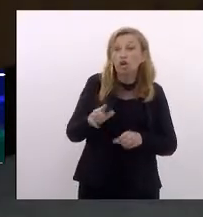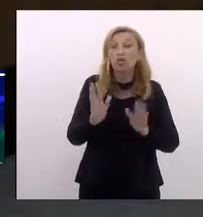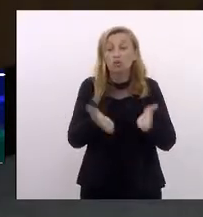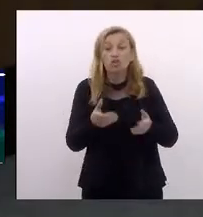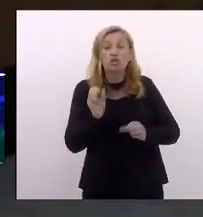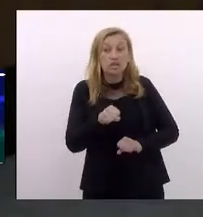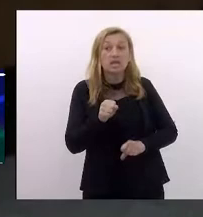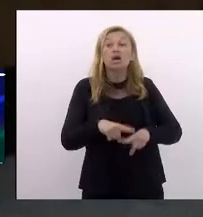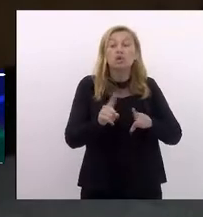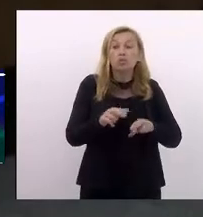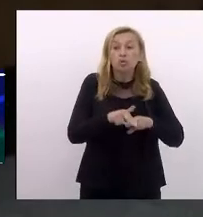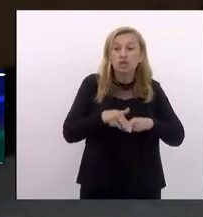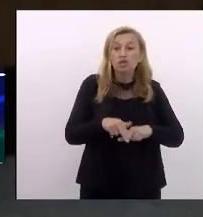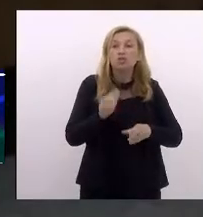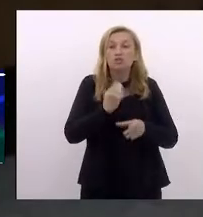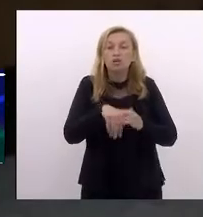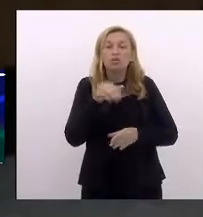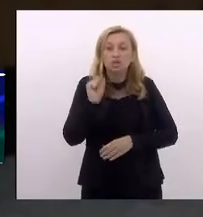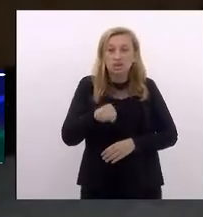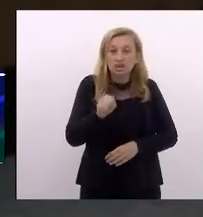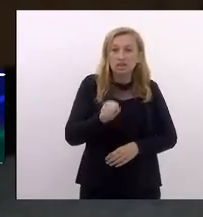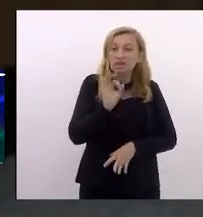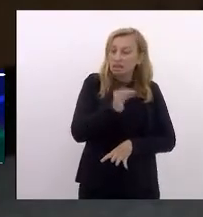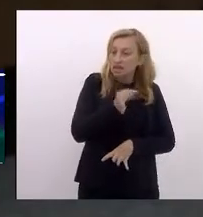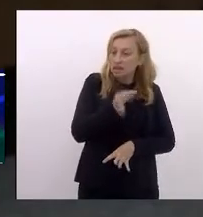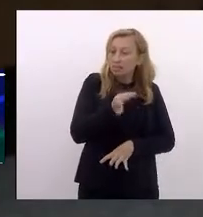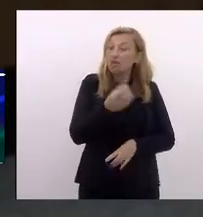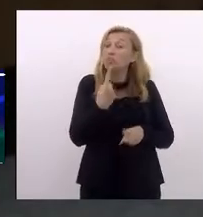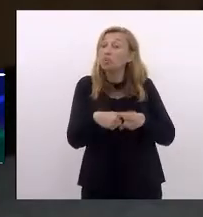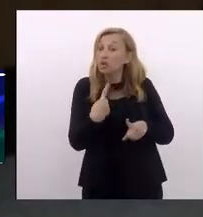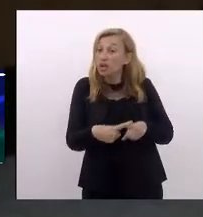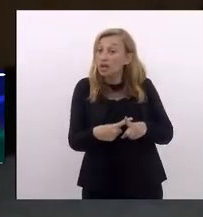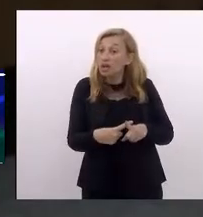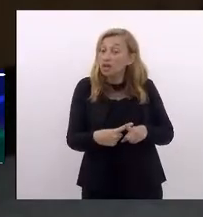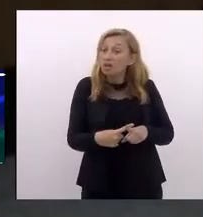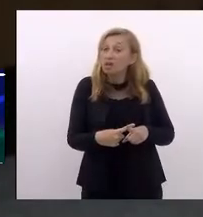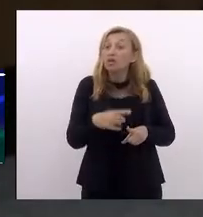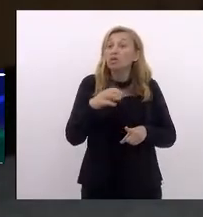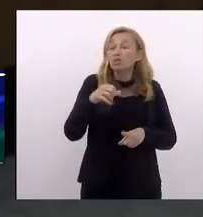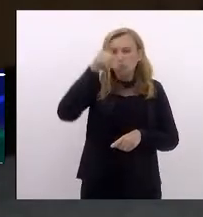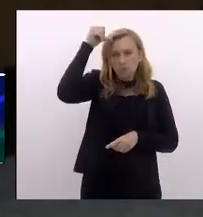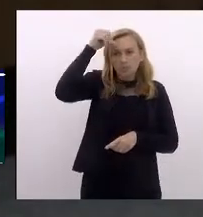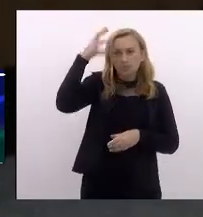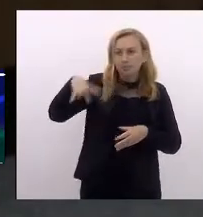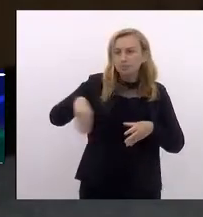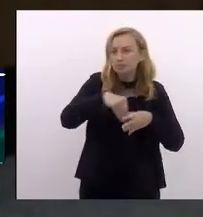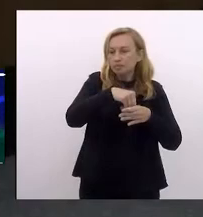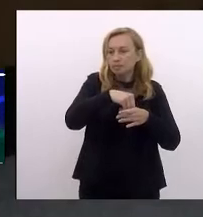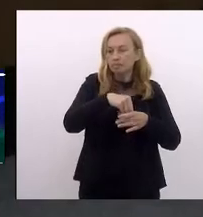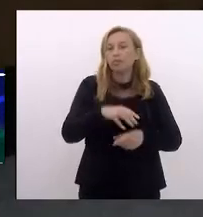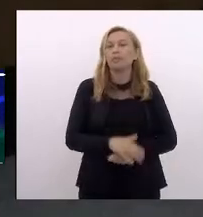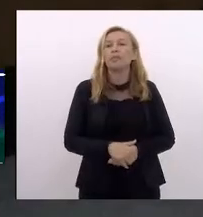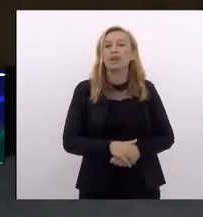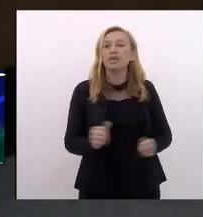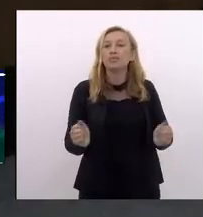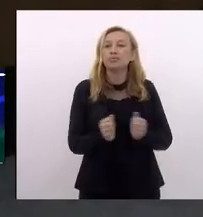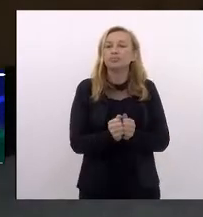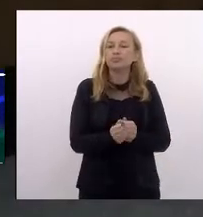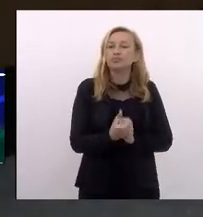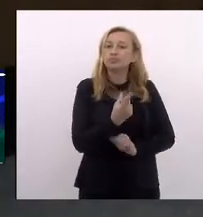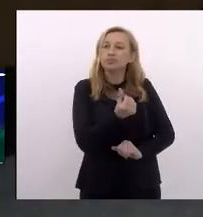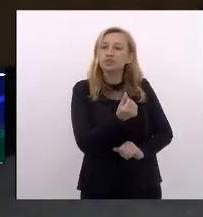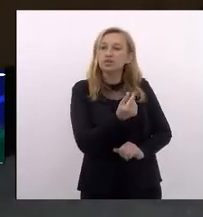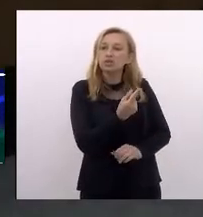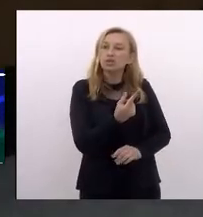então por isso que meu voto Foi sim justamente porque foi o Cláudio ele foi incluído na junto com as